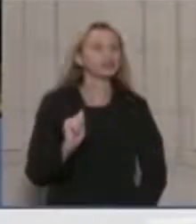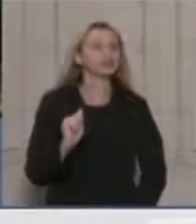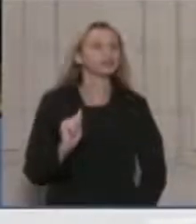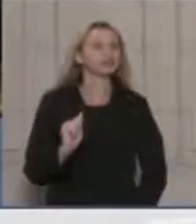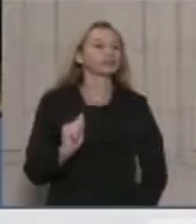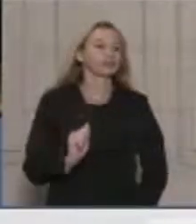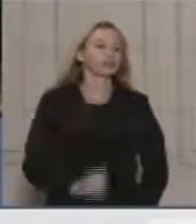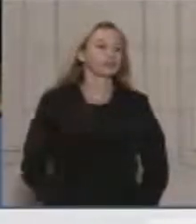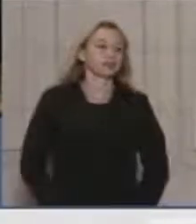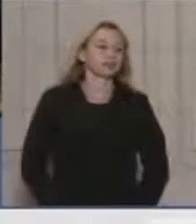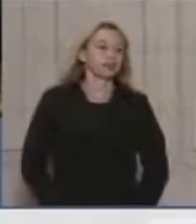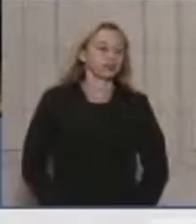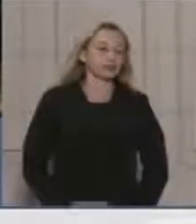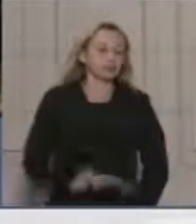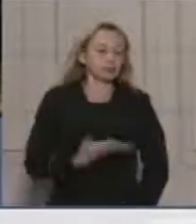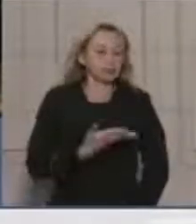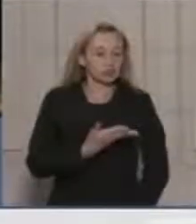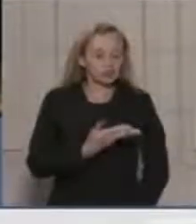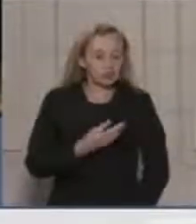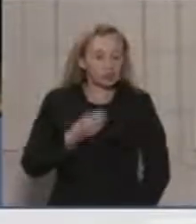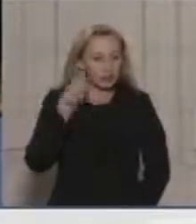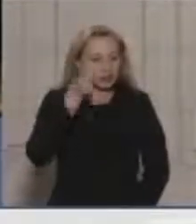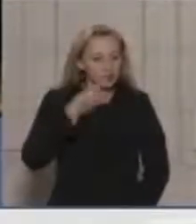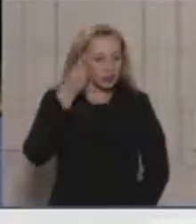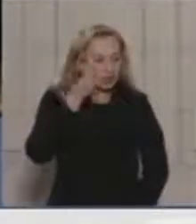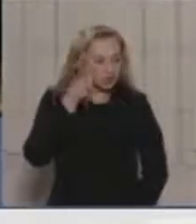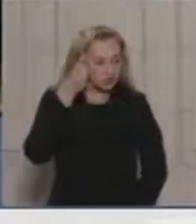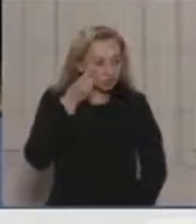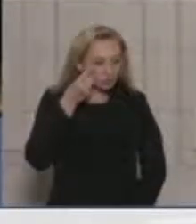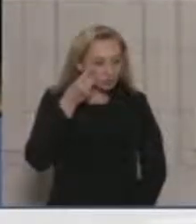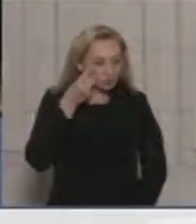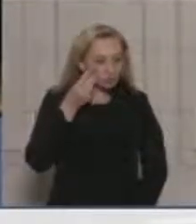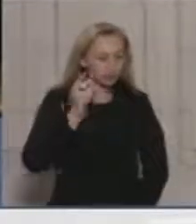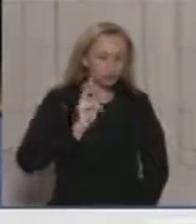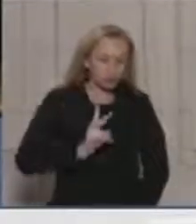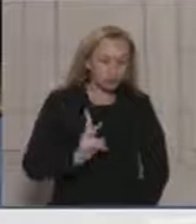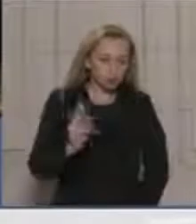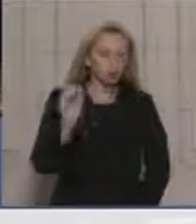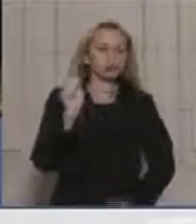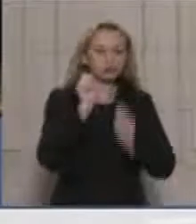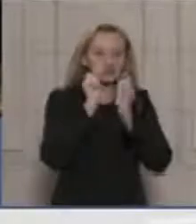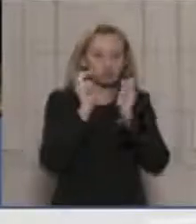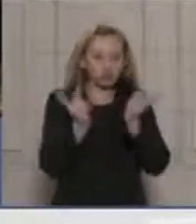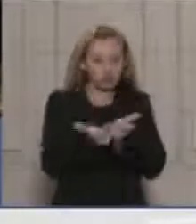senhores deputados que ainda restam em plenário.